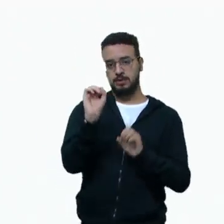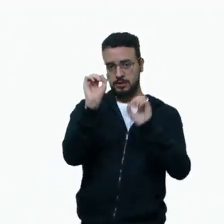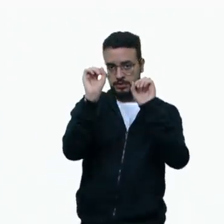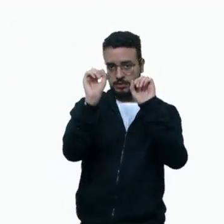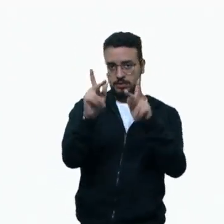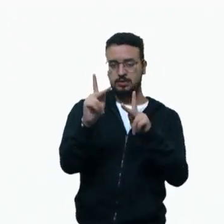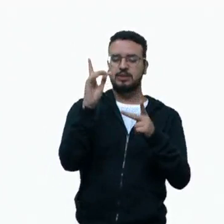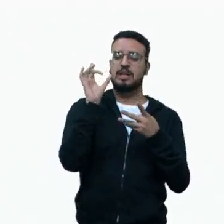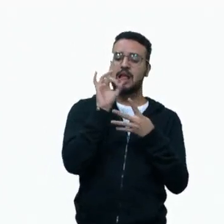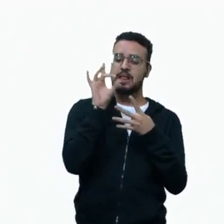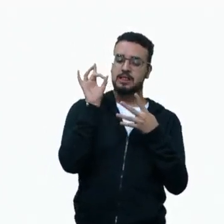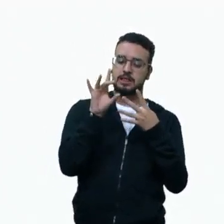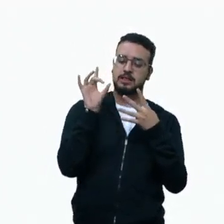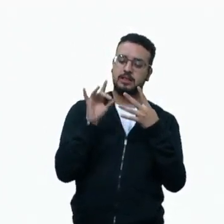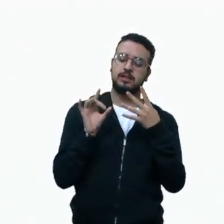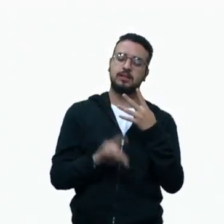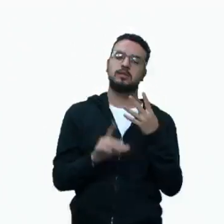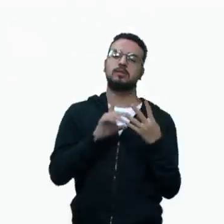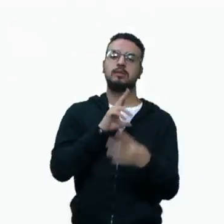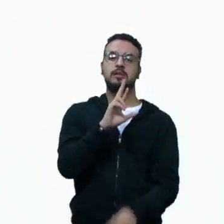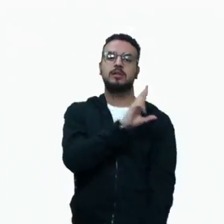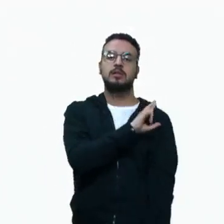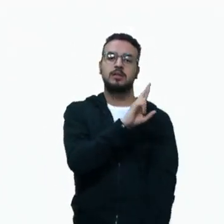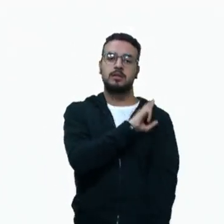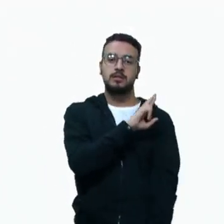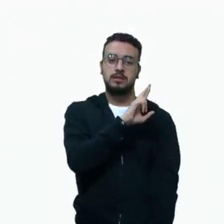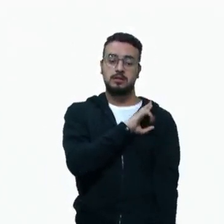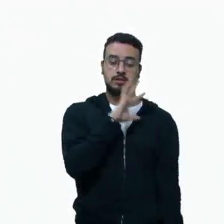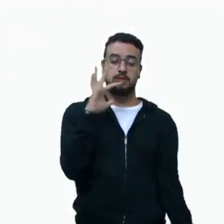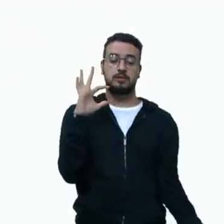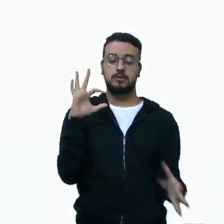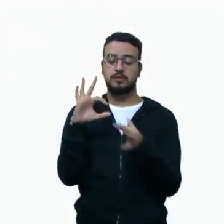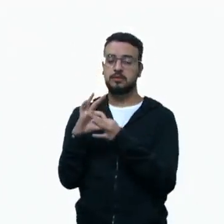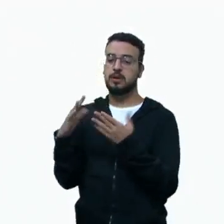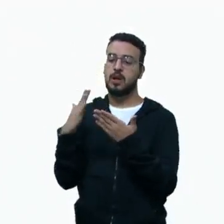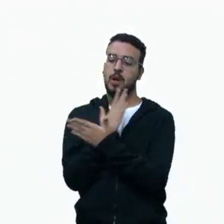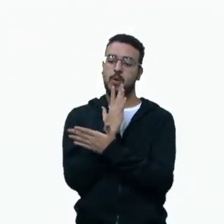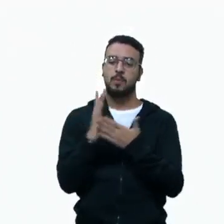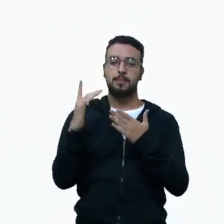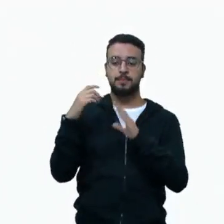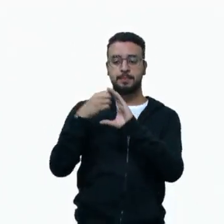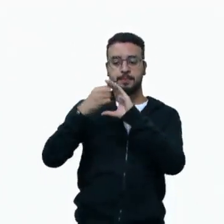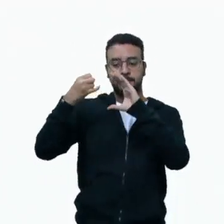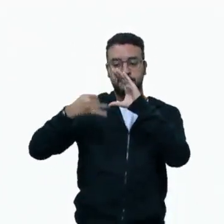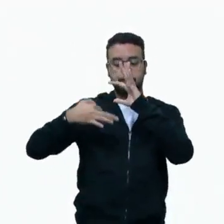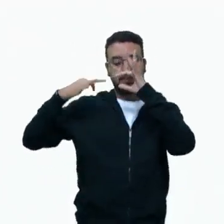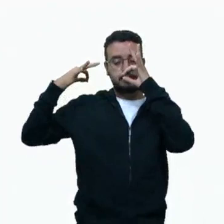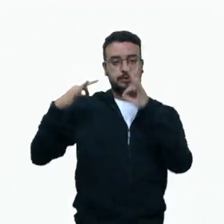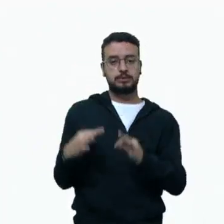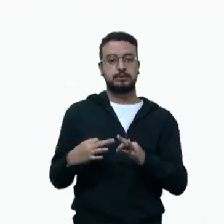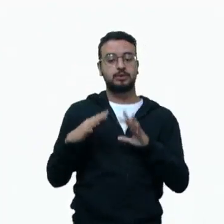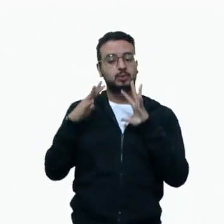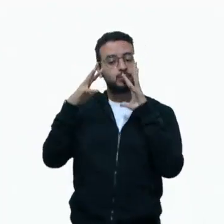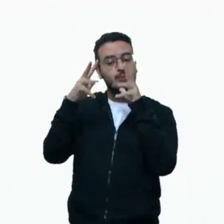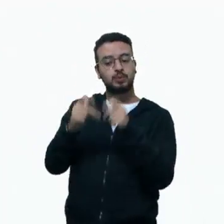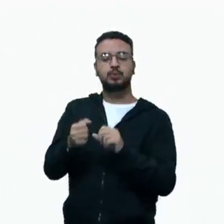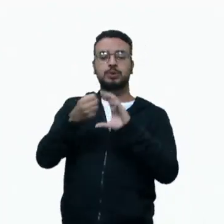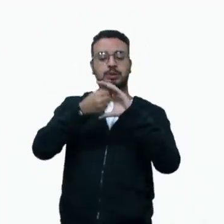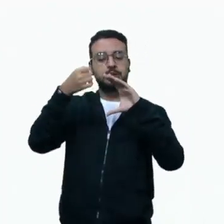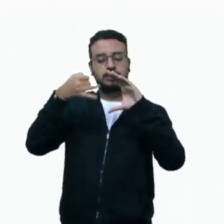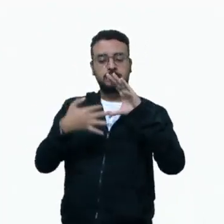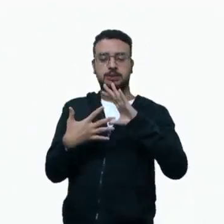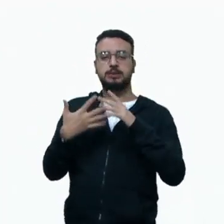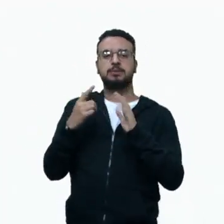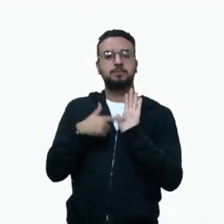um está relacionado alguma característica específica, todas as características foram passadas